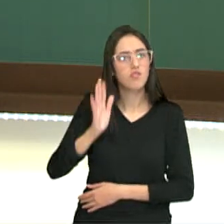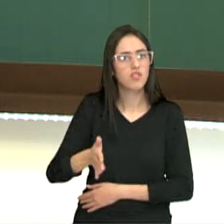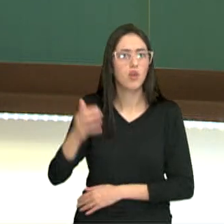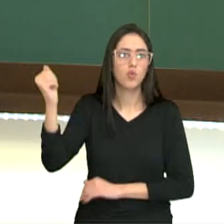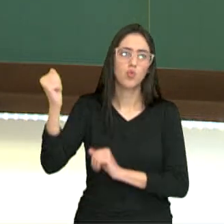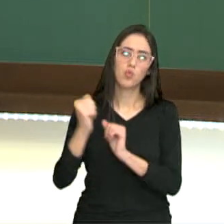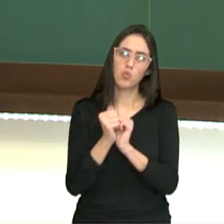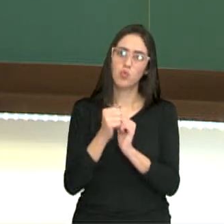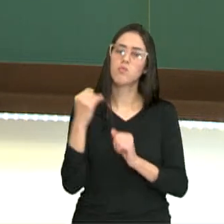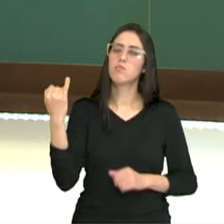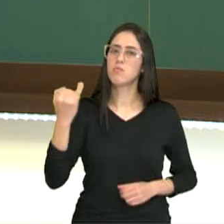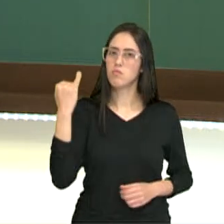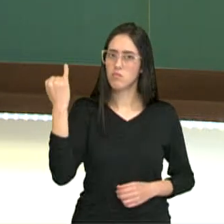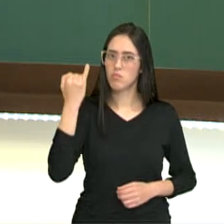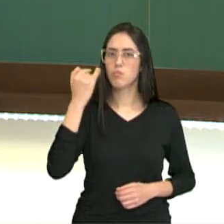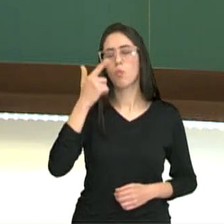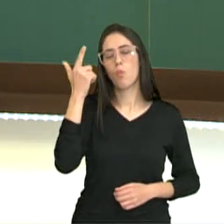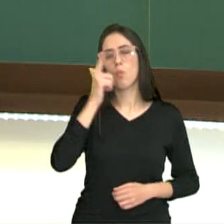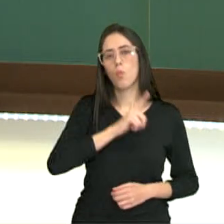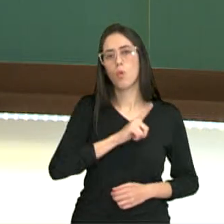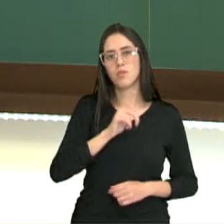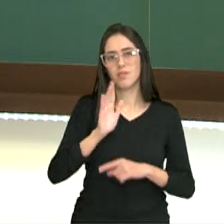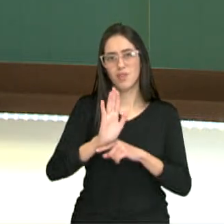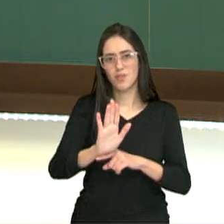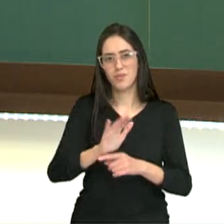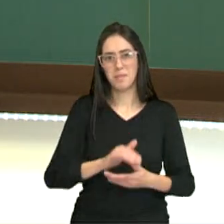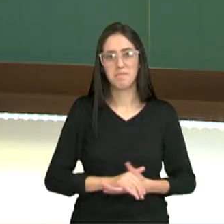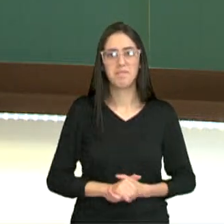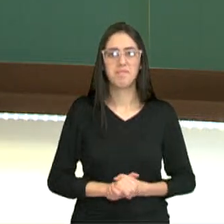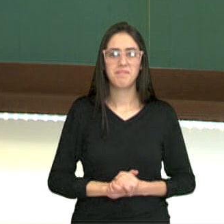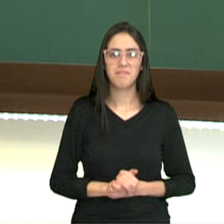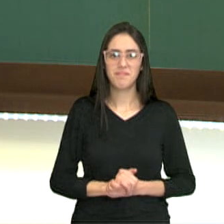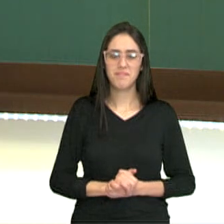domínio dessa técnica para orientar vocês no início.